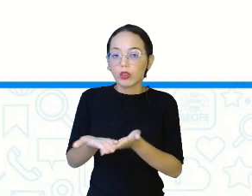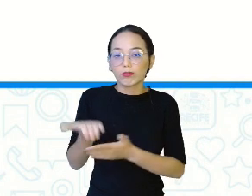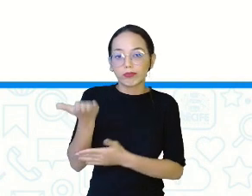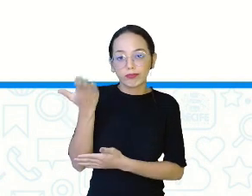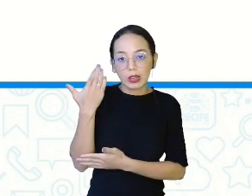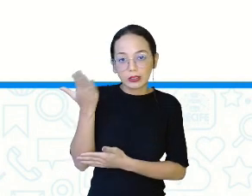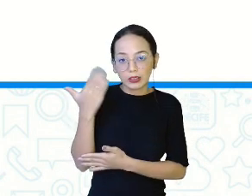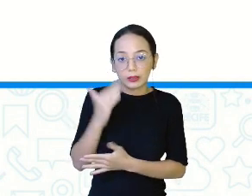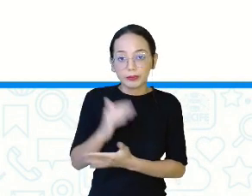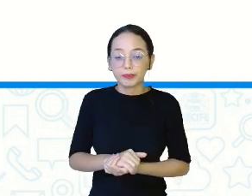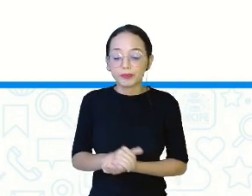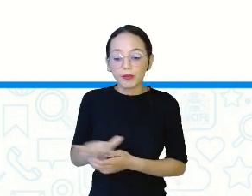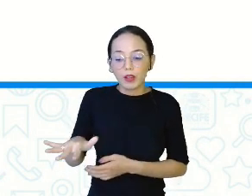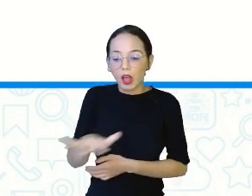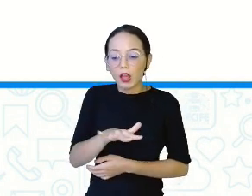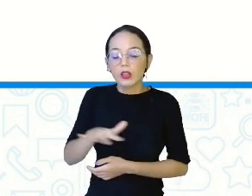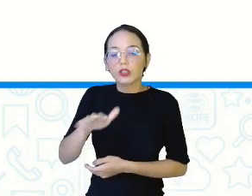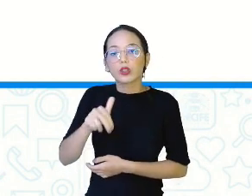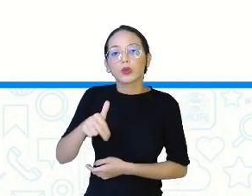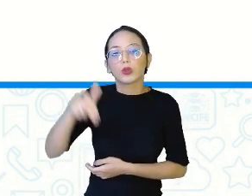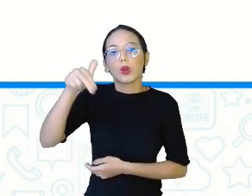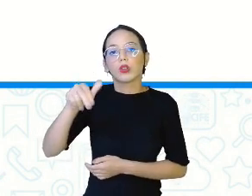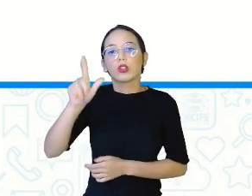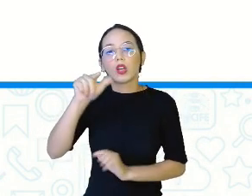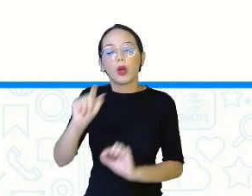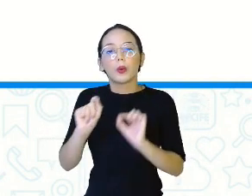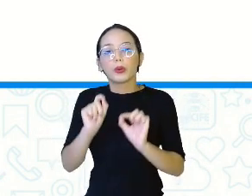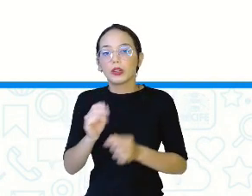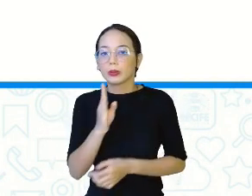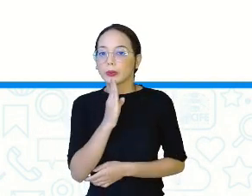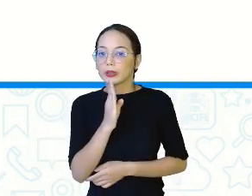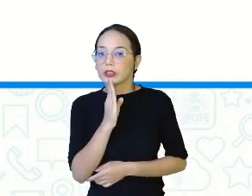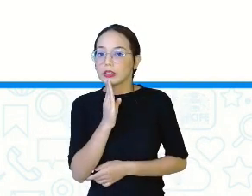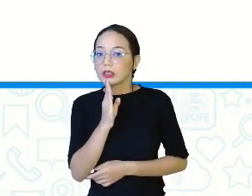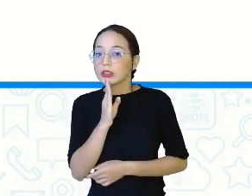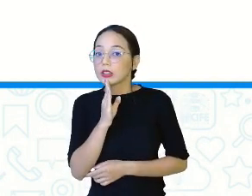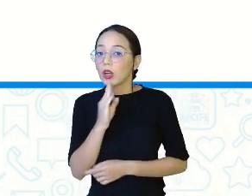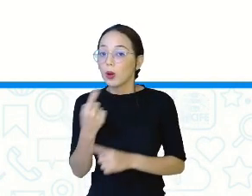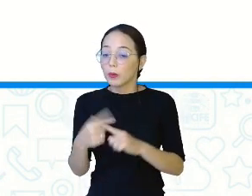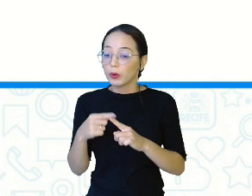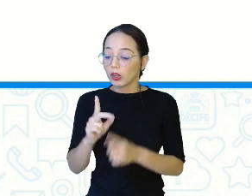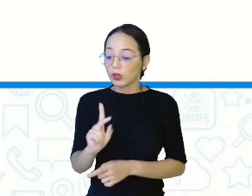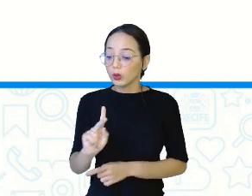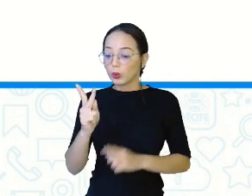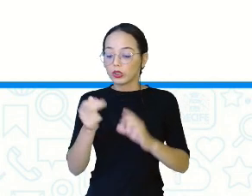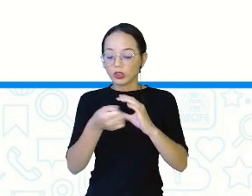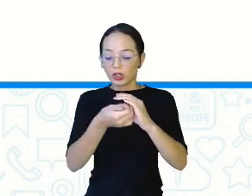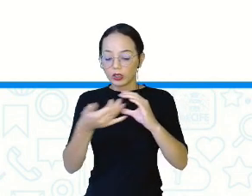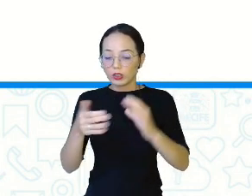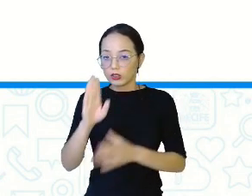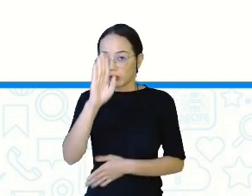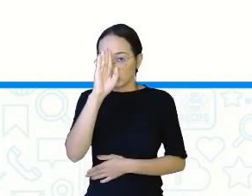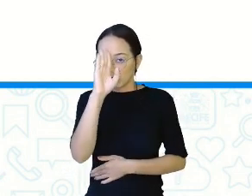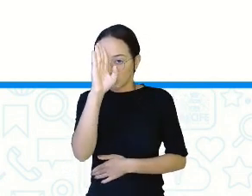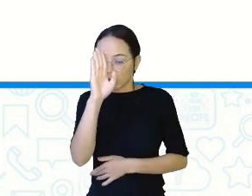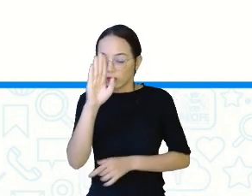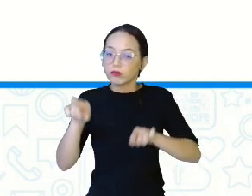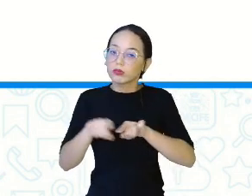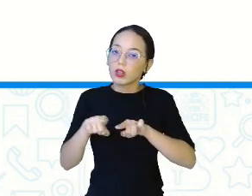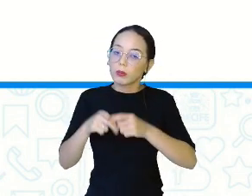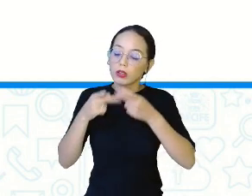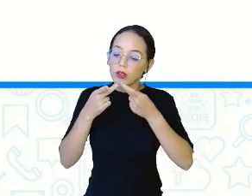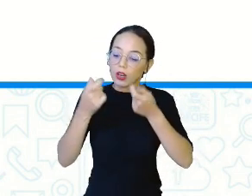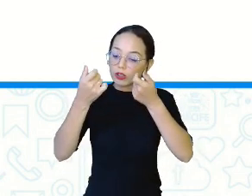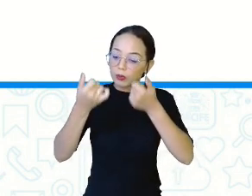anteriores. A região norte, ela é bastante conhecida por dois aspectos principais. Também falei isso na